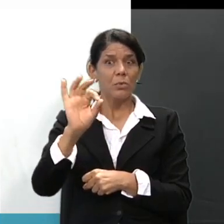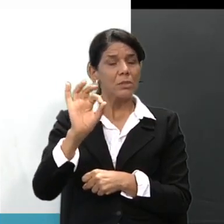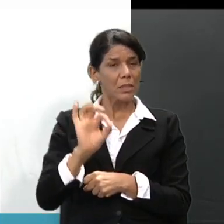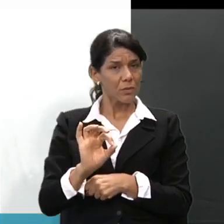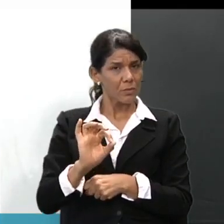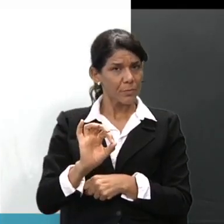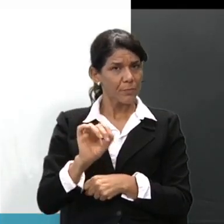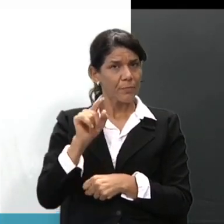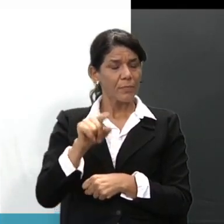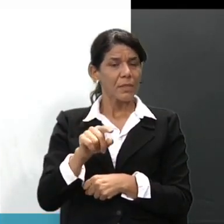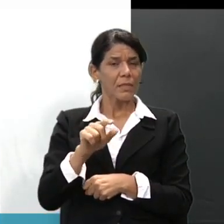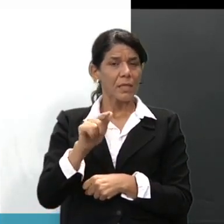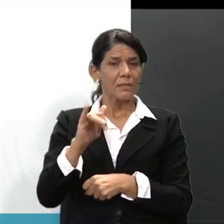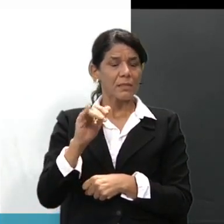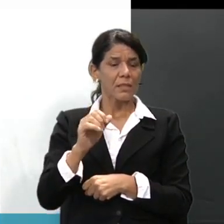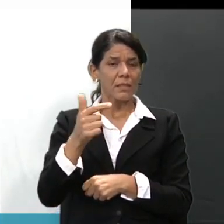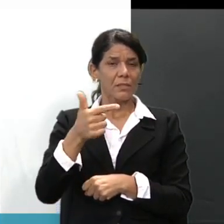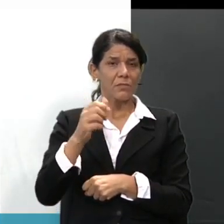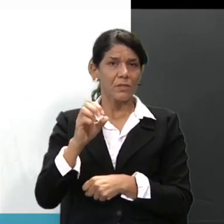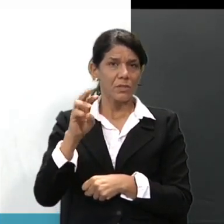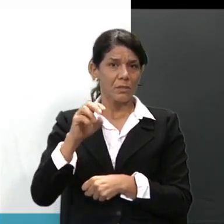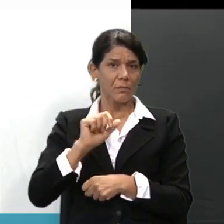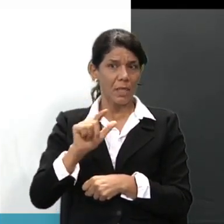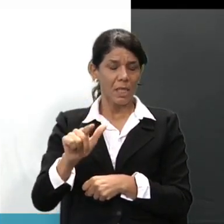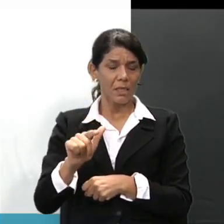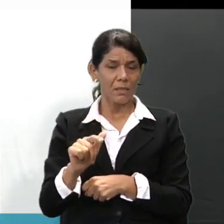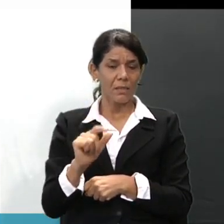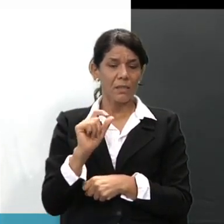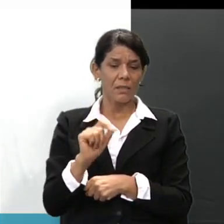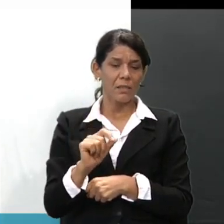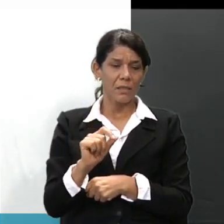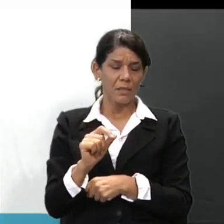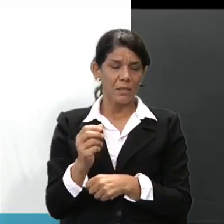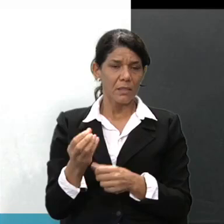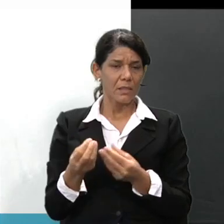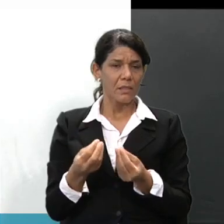ampolas, da seringa de 20 ml que nós utilizamos e